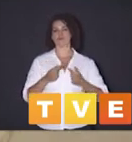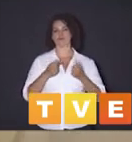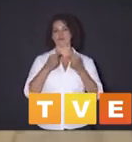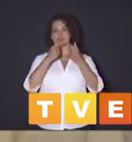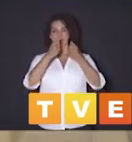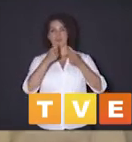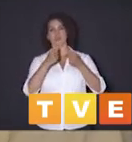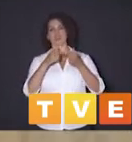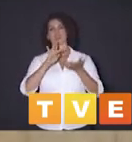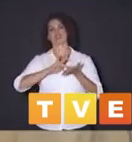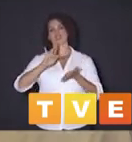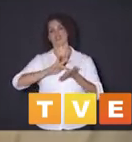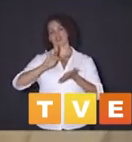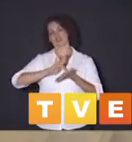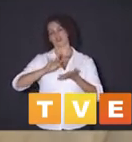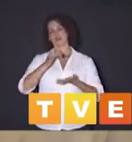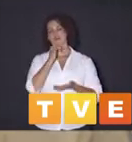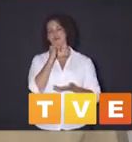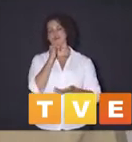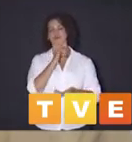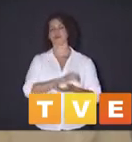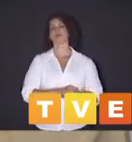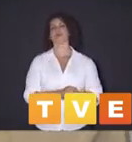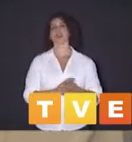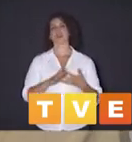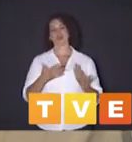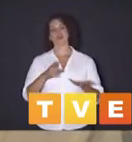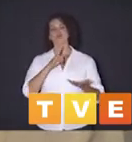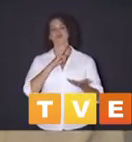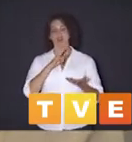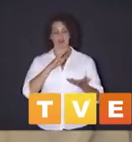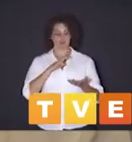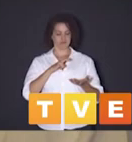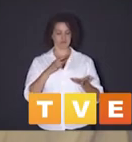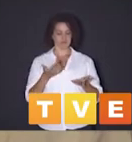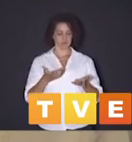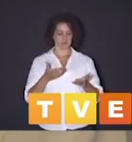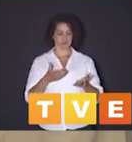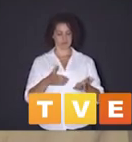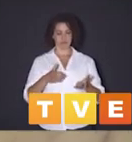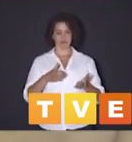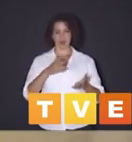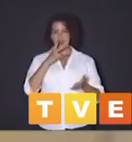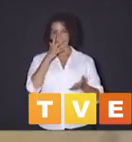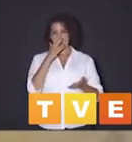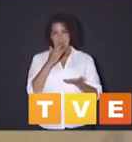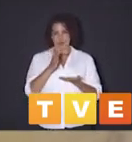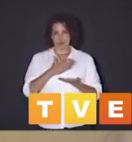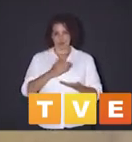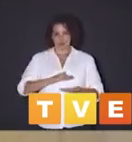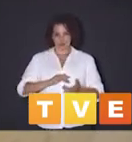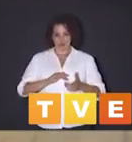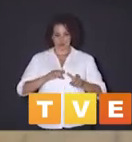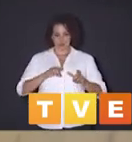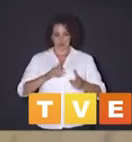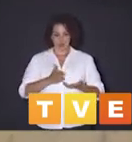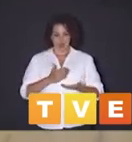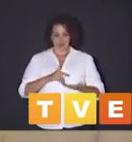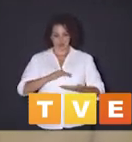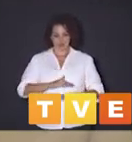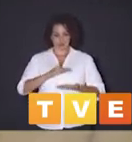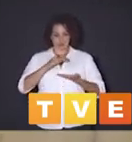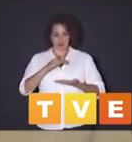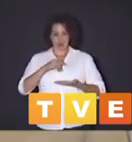no digital não tem um substituto no bloco nesse globo ficou anotados as transações que o dinheiro saiu de uma conta para outra